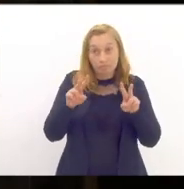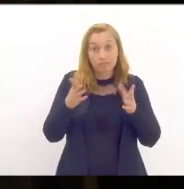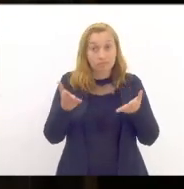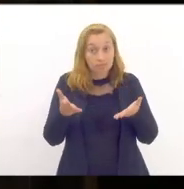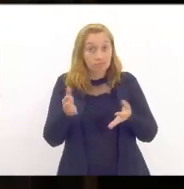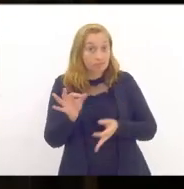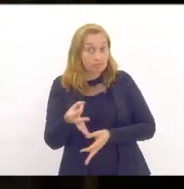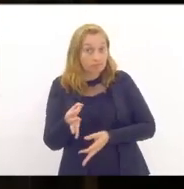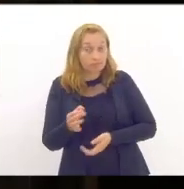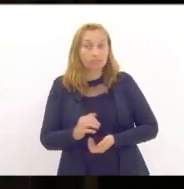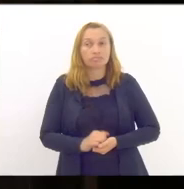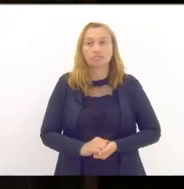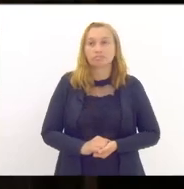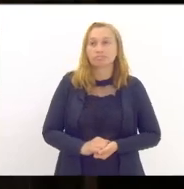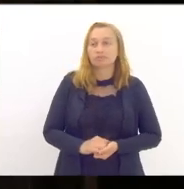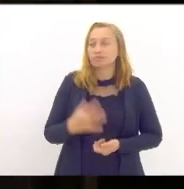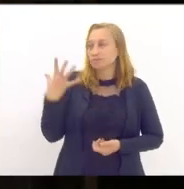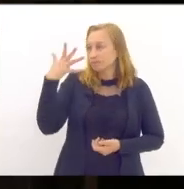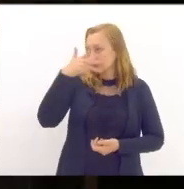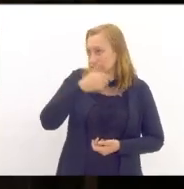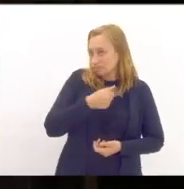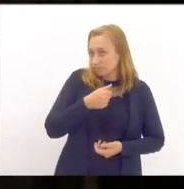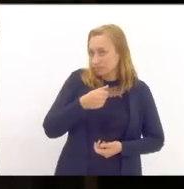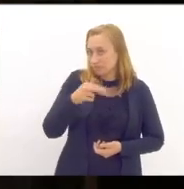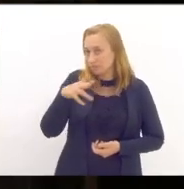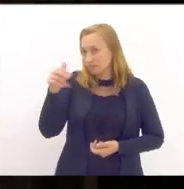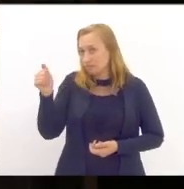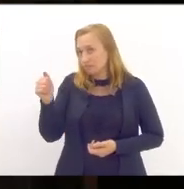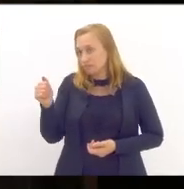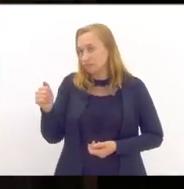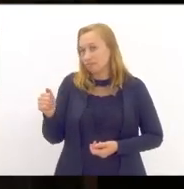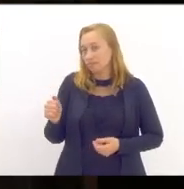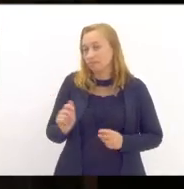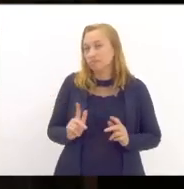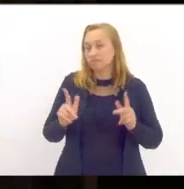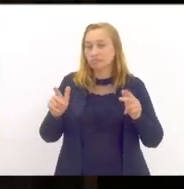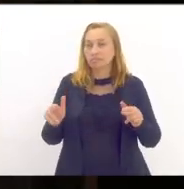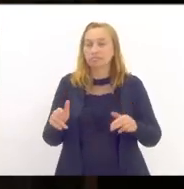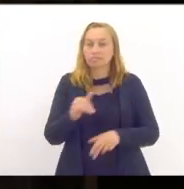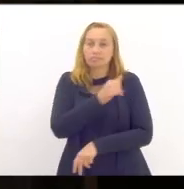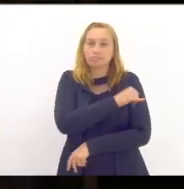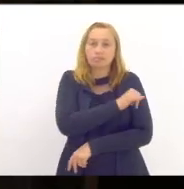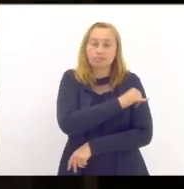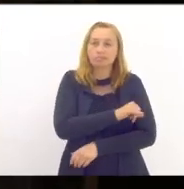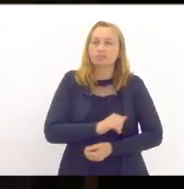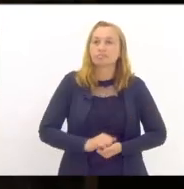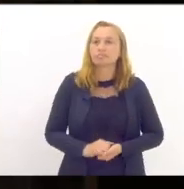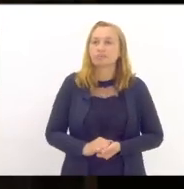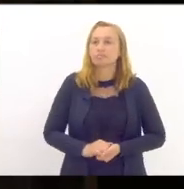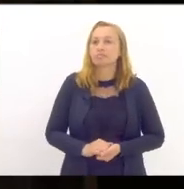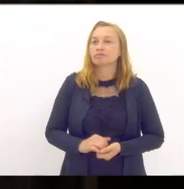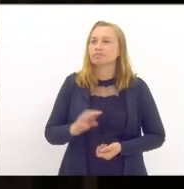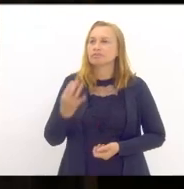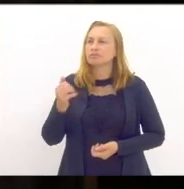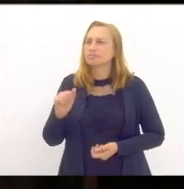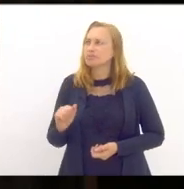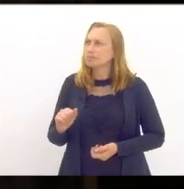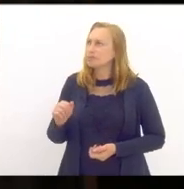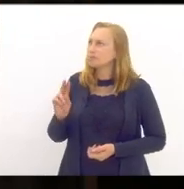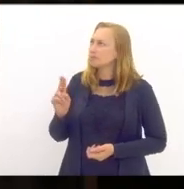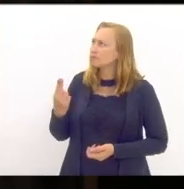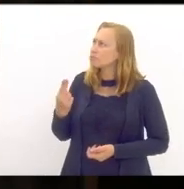evidentemente, né, de beleza, jamais chegará aos pés do Rio de Janeiro. Acho que foi a Tânia Bastos ou foi